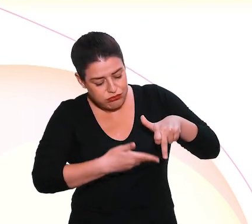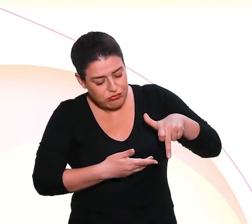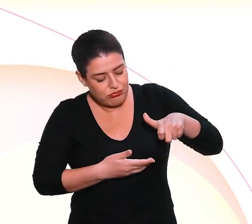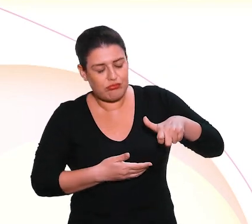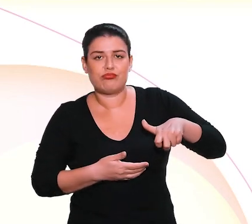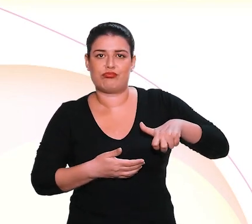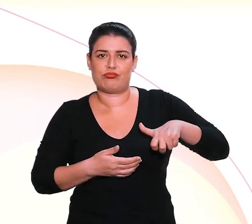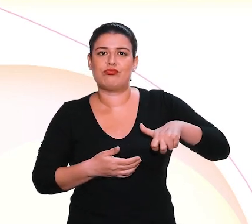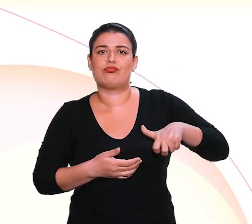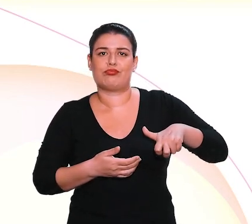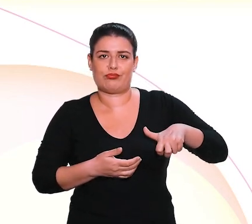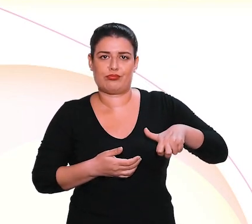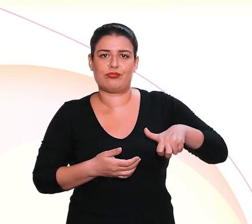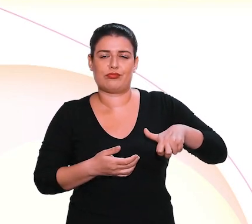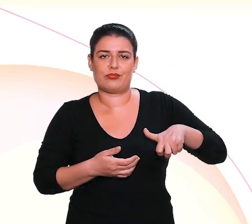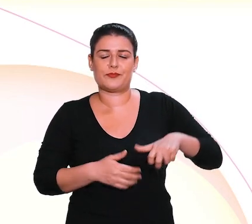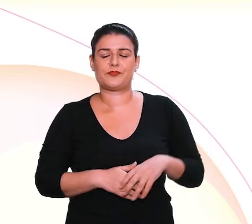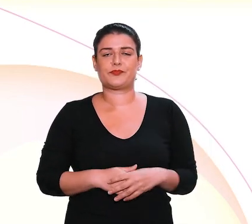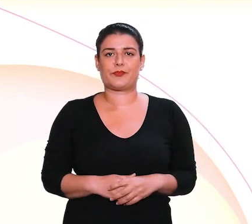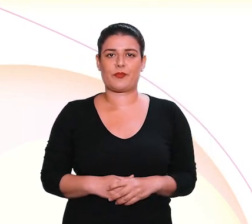um bioamputado.